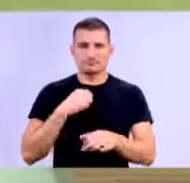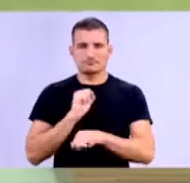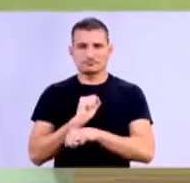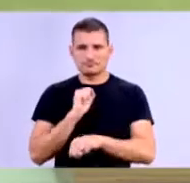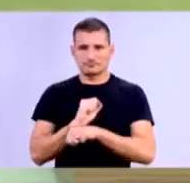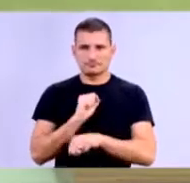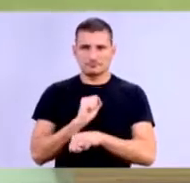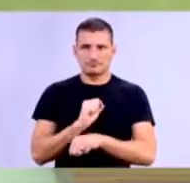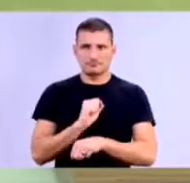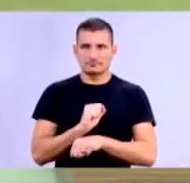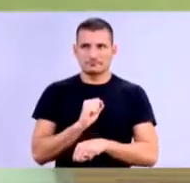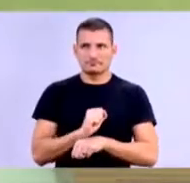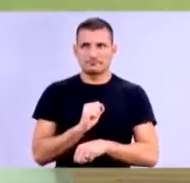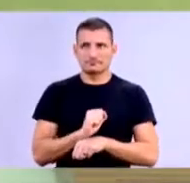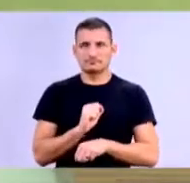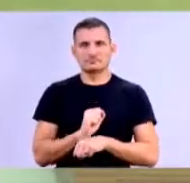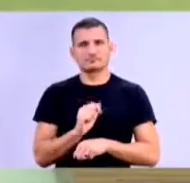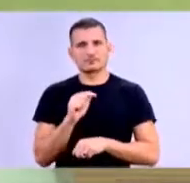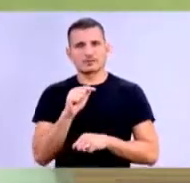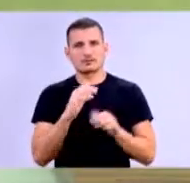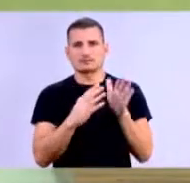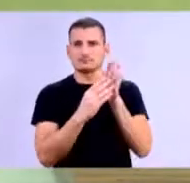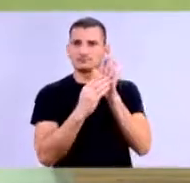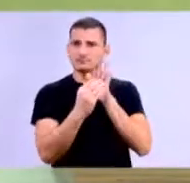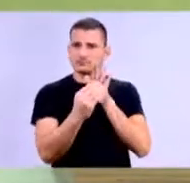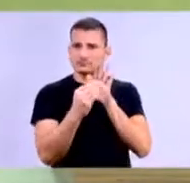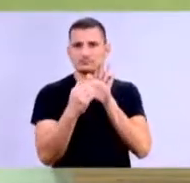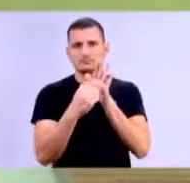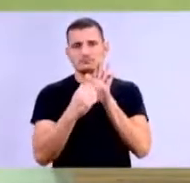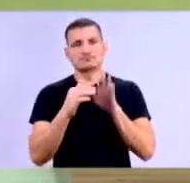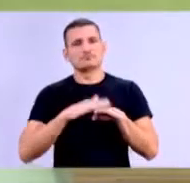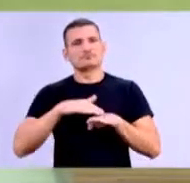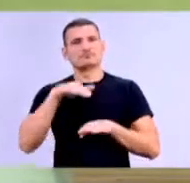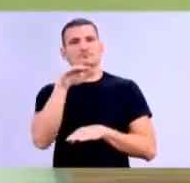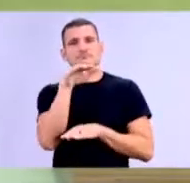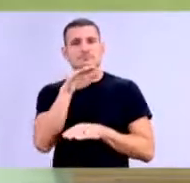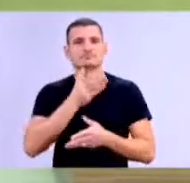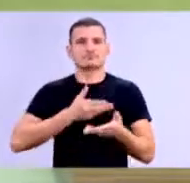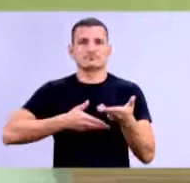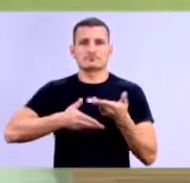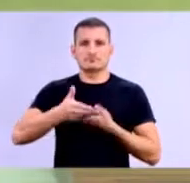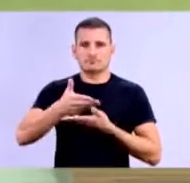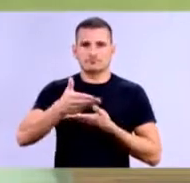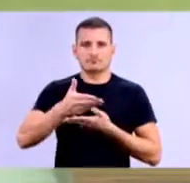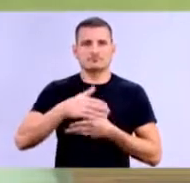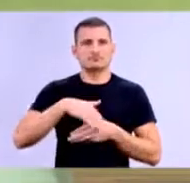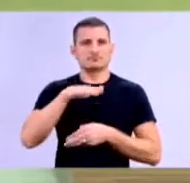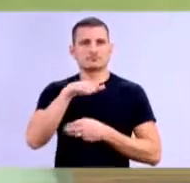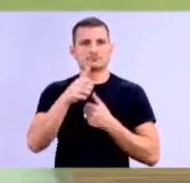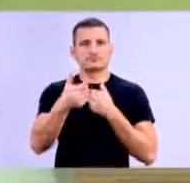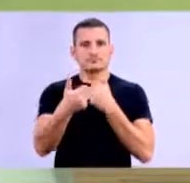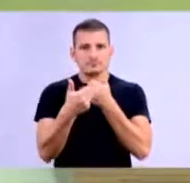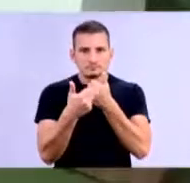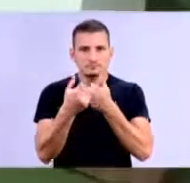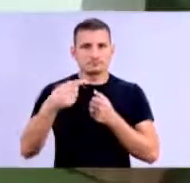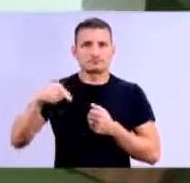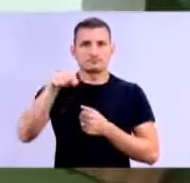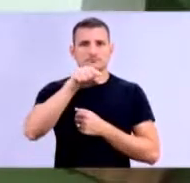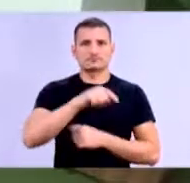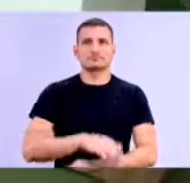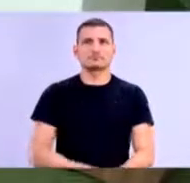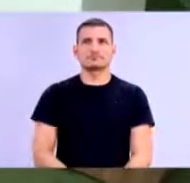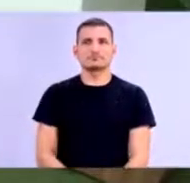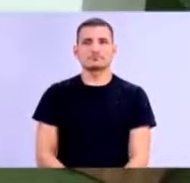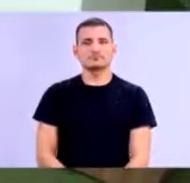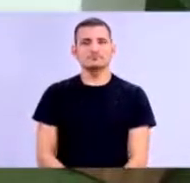que esse nosso modelo ele se torne ainda um modelo mais interativo e mais próximo de você. Por mais que